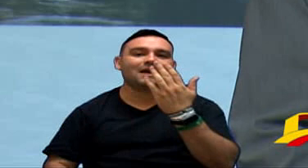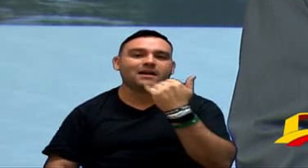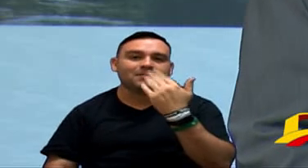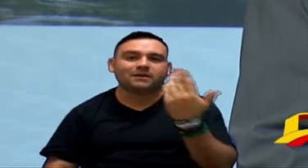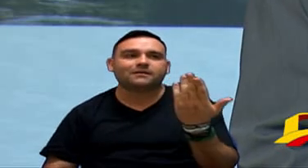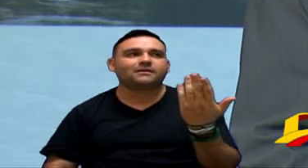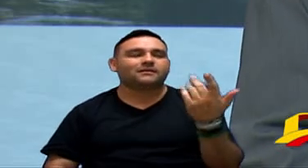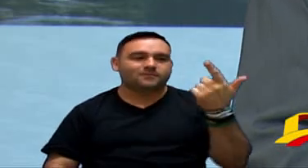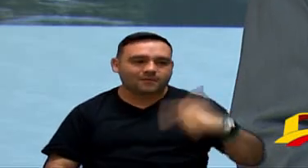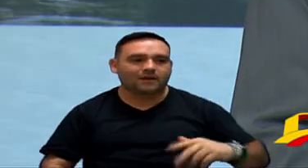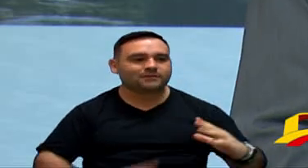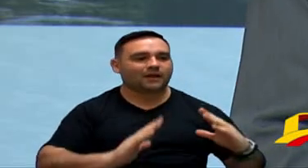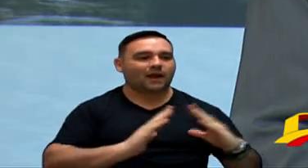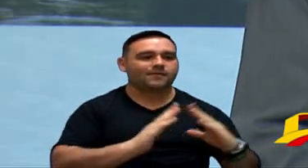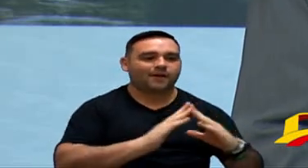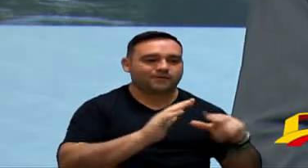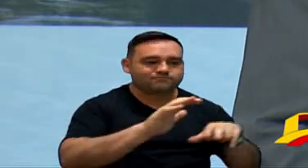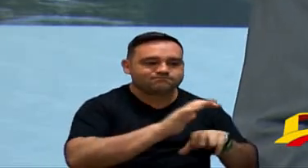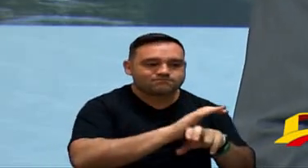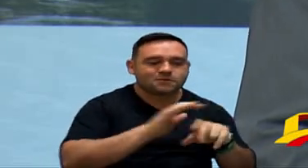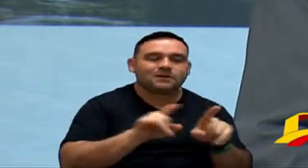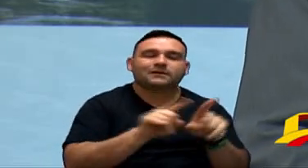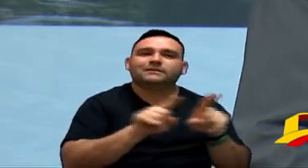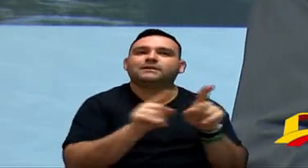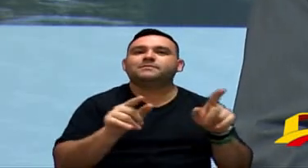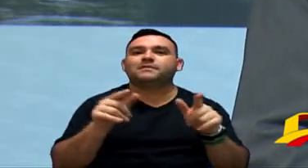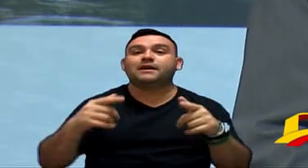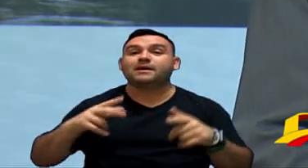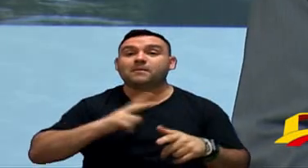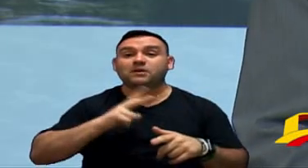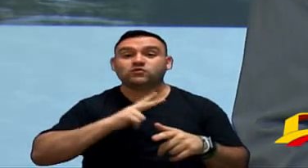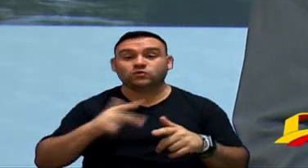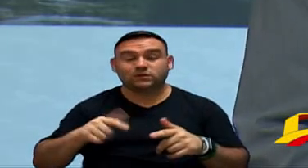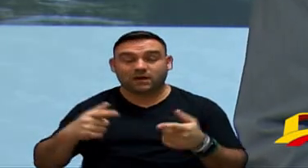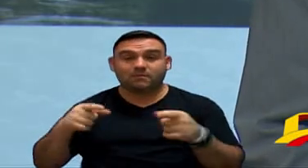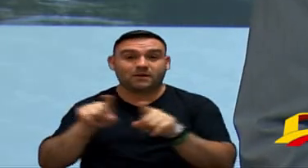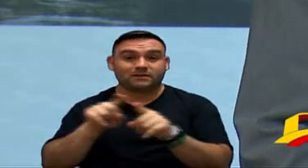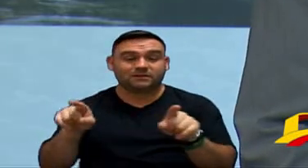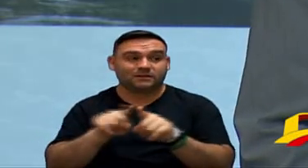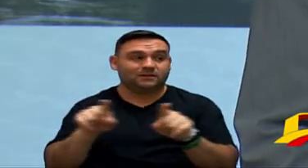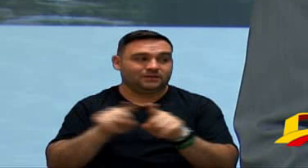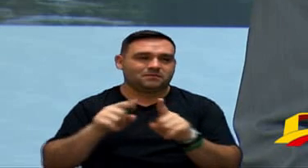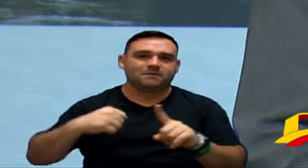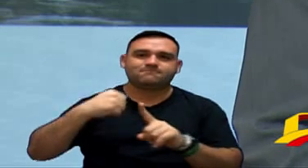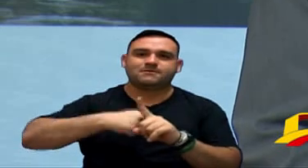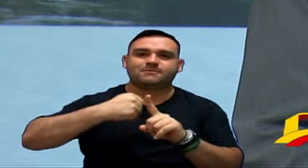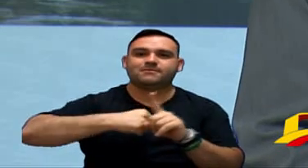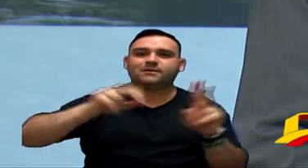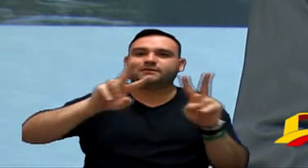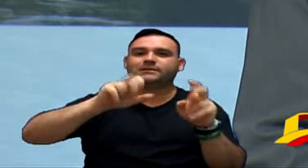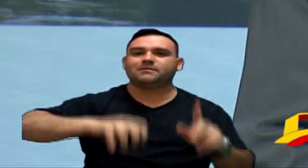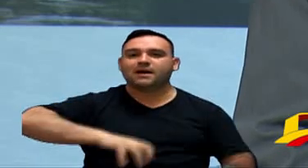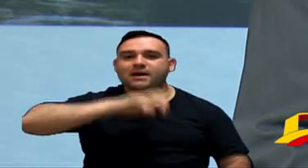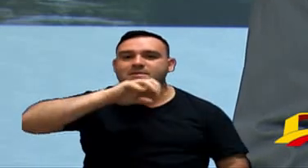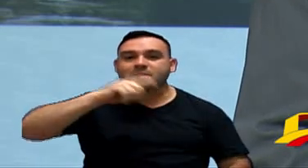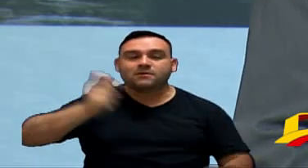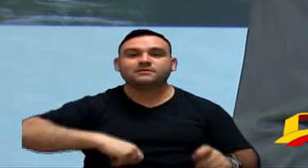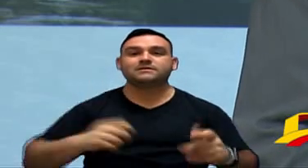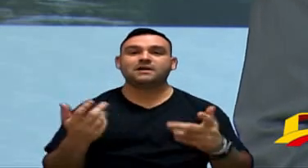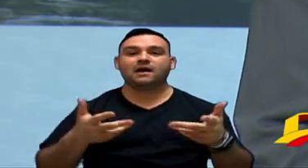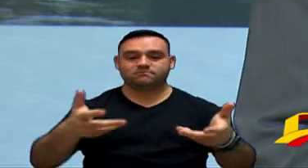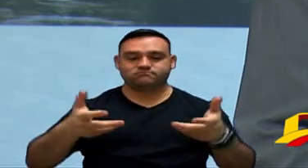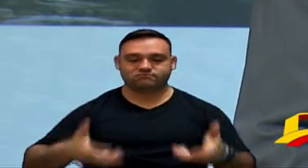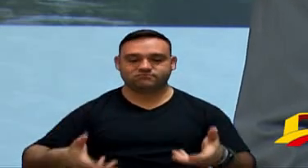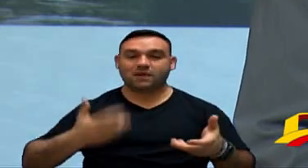abrigos parceria com pessoas particulares que atuam um animal para que possam receber